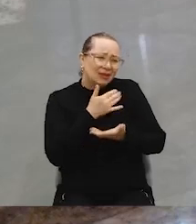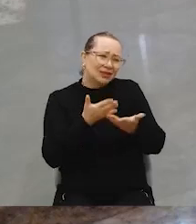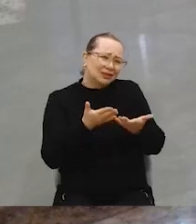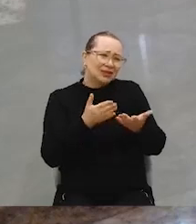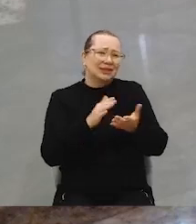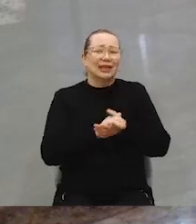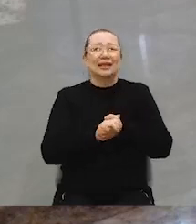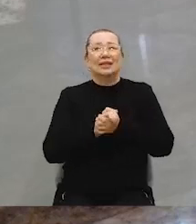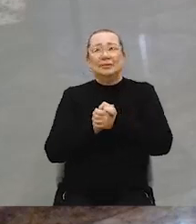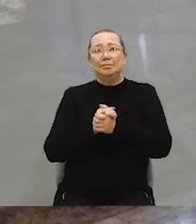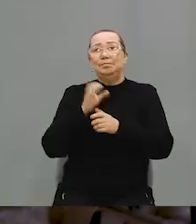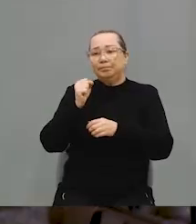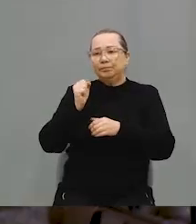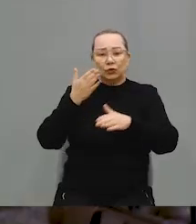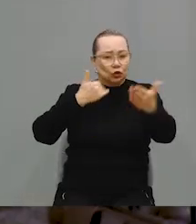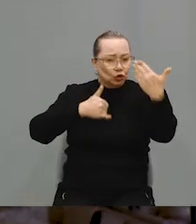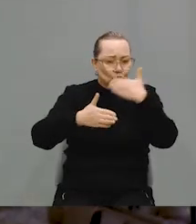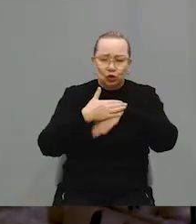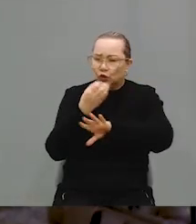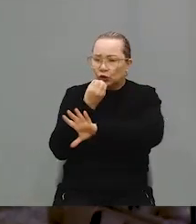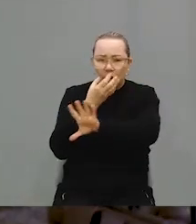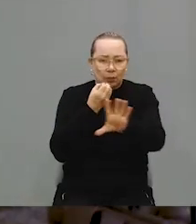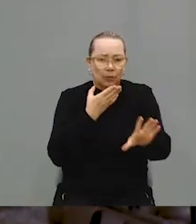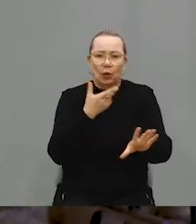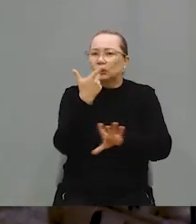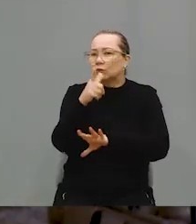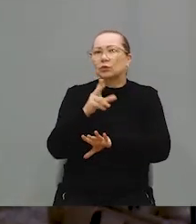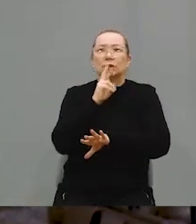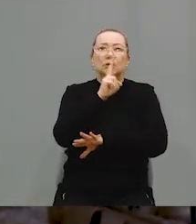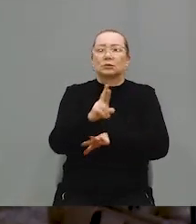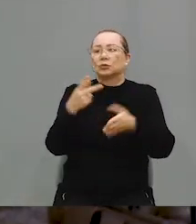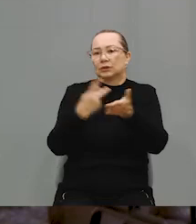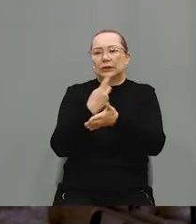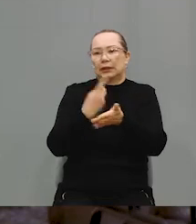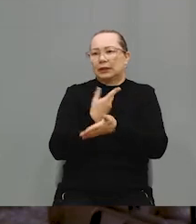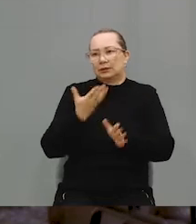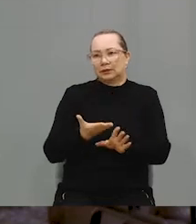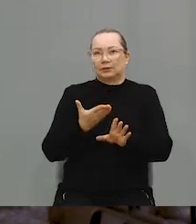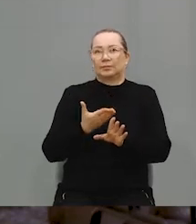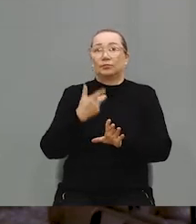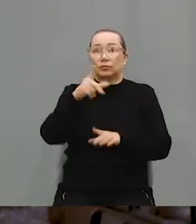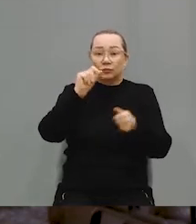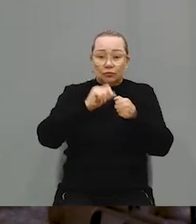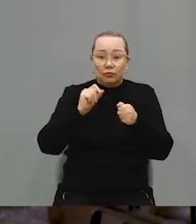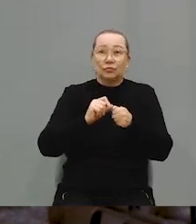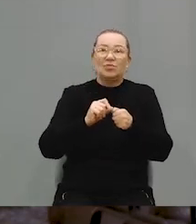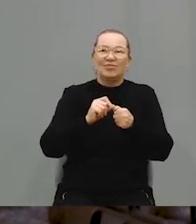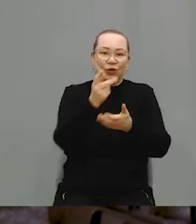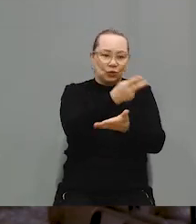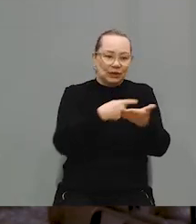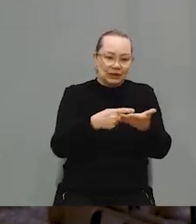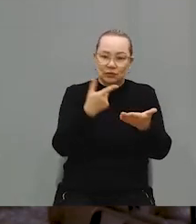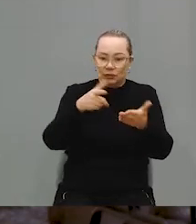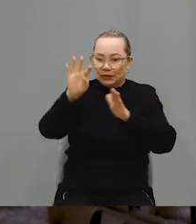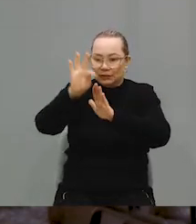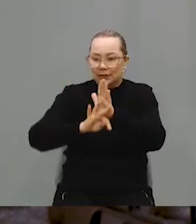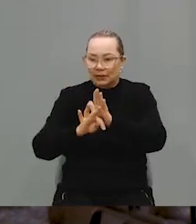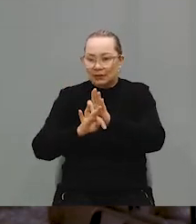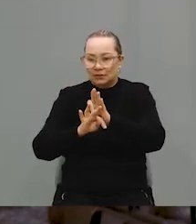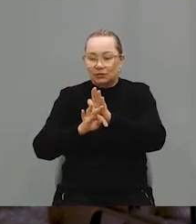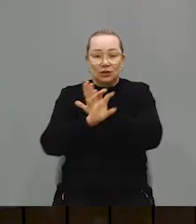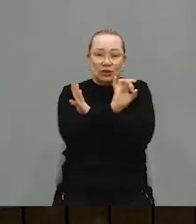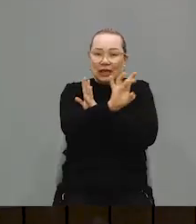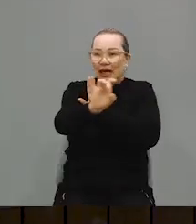assim, todas são boas, né? Não existe resposta errada. Tu faz uma ilustração, né, sem texto, a interpretação é